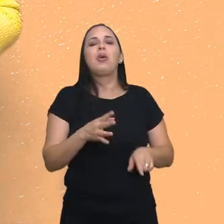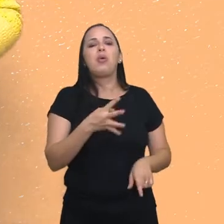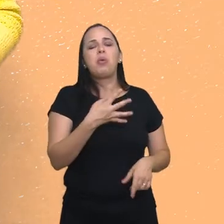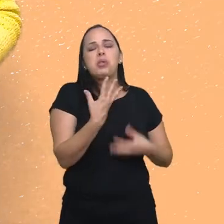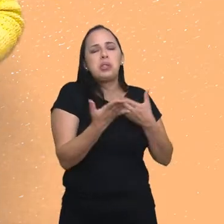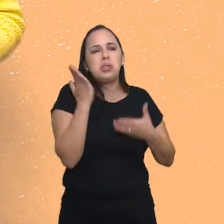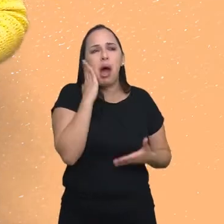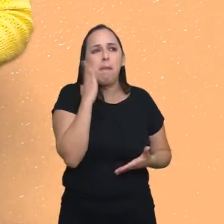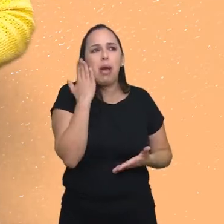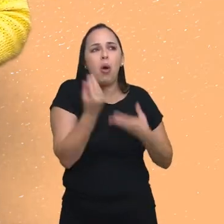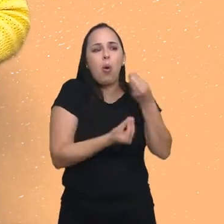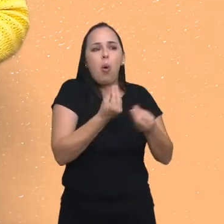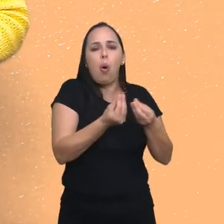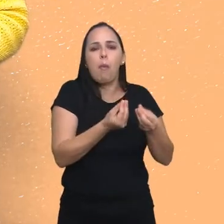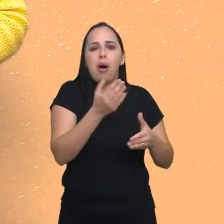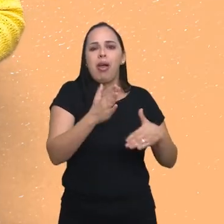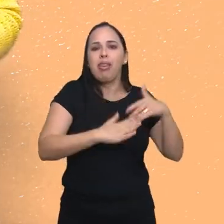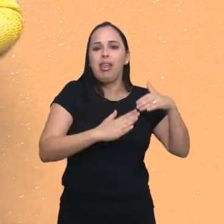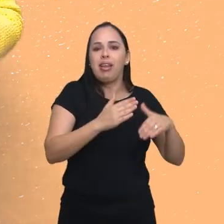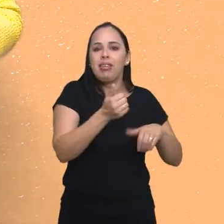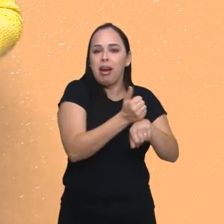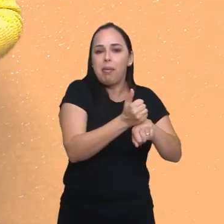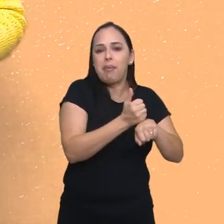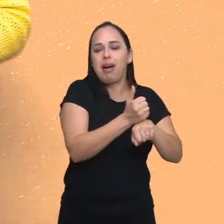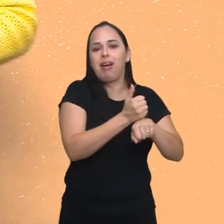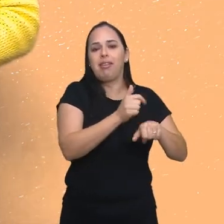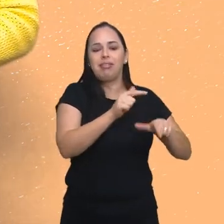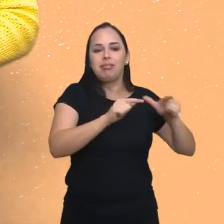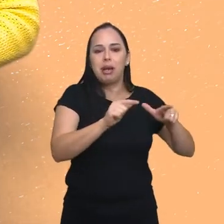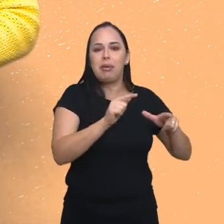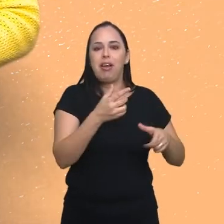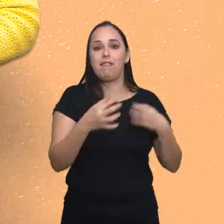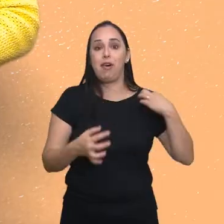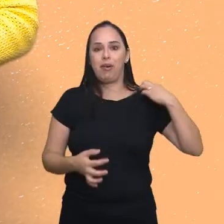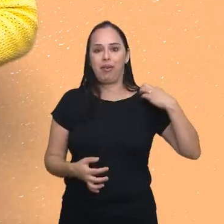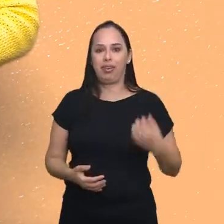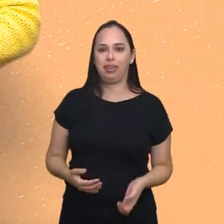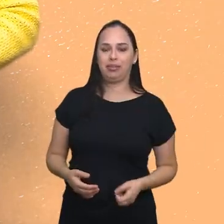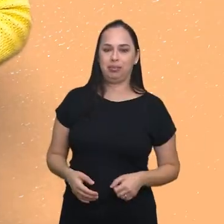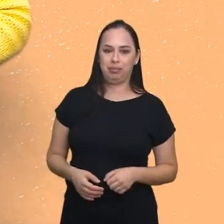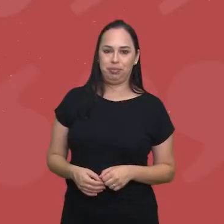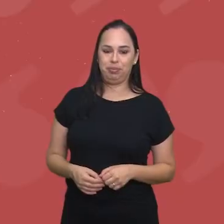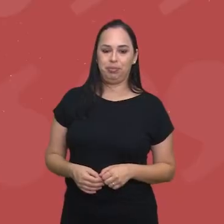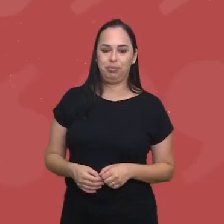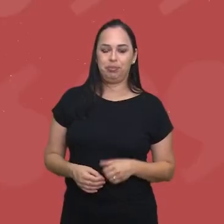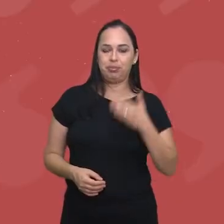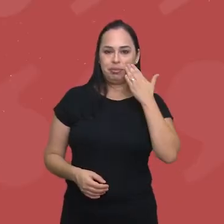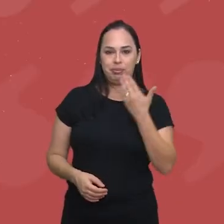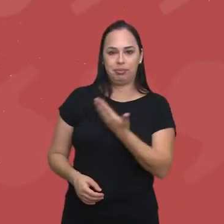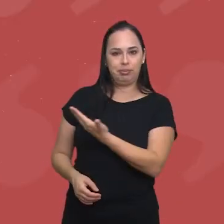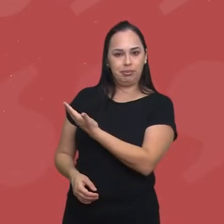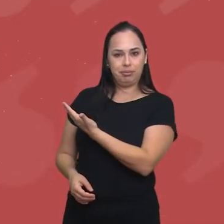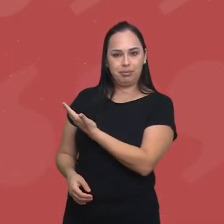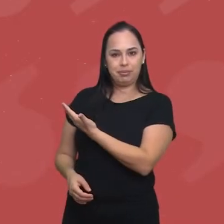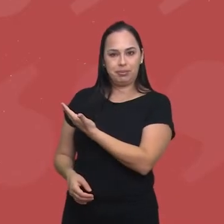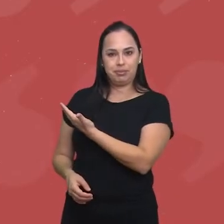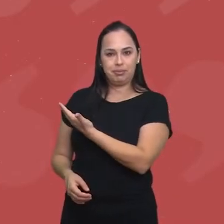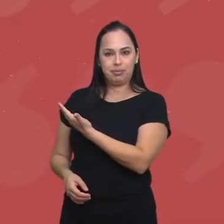é possível ser voluntário no gesto. Com a palavra, Elaine Lira Narciso. Como é